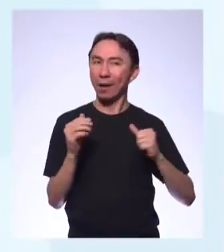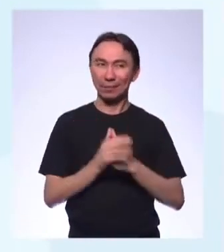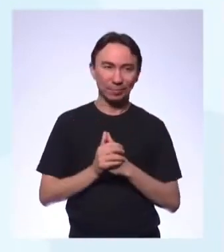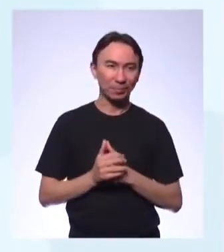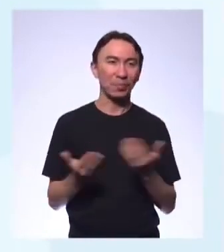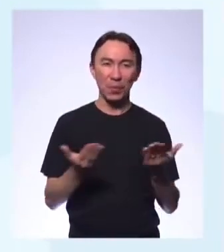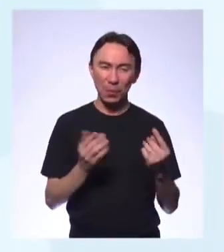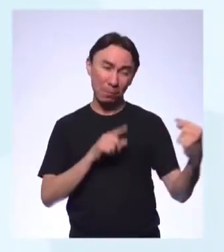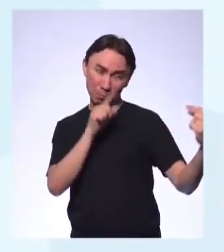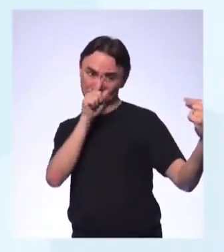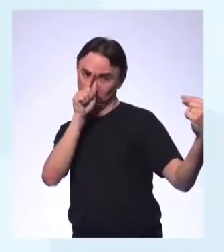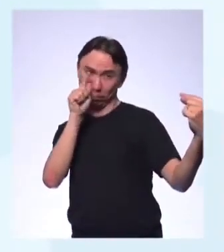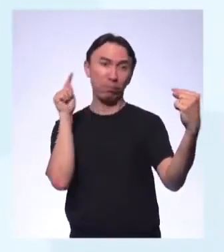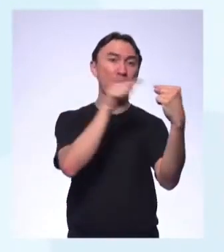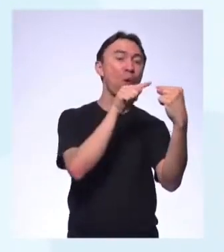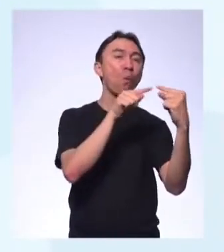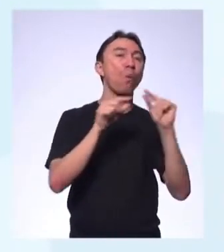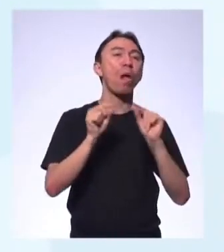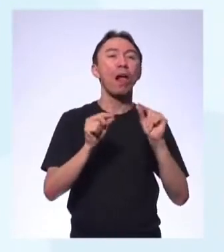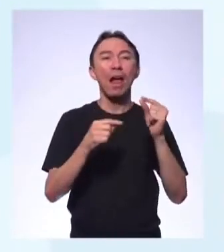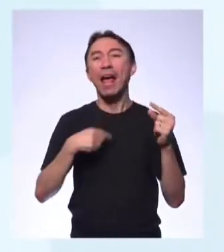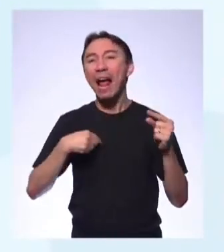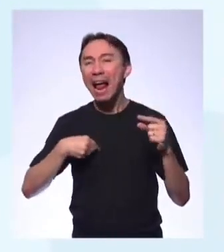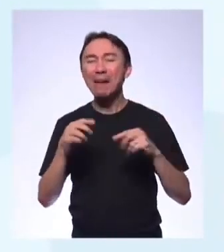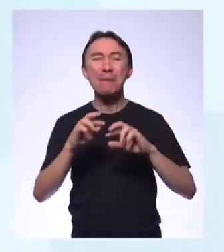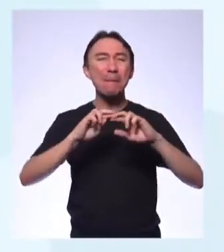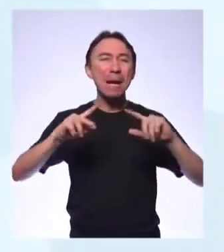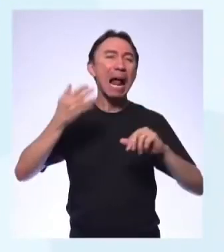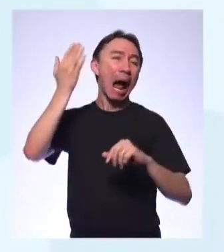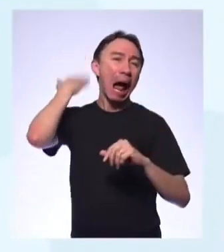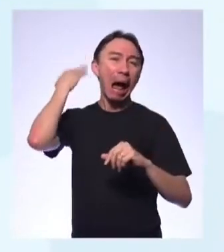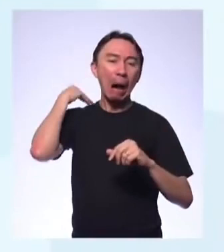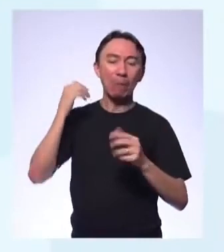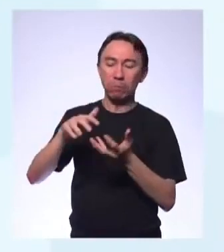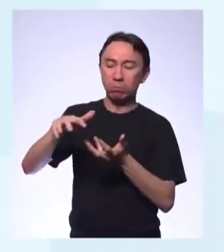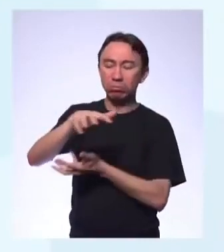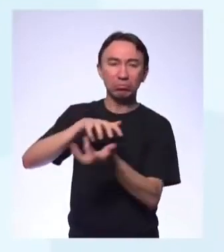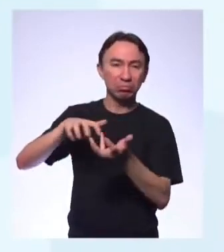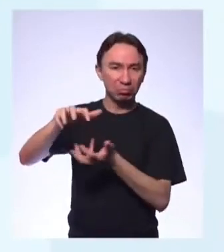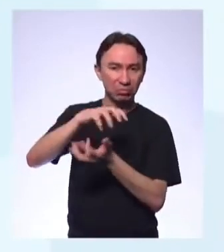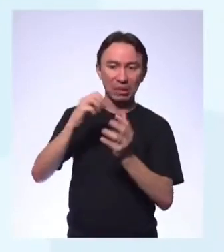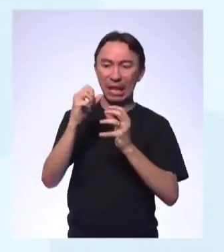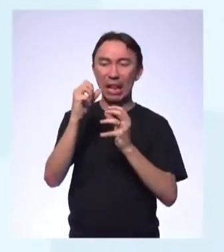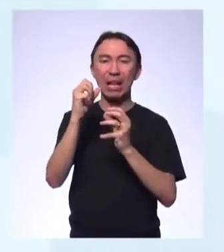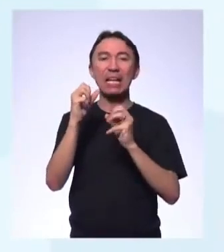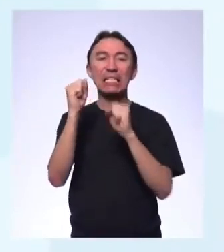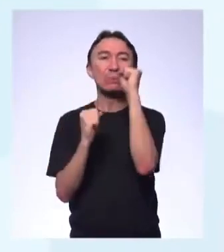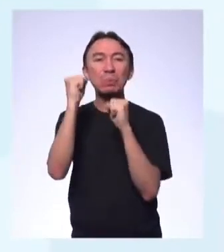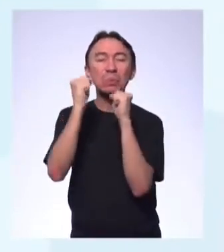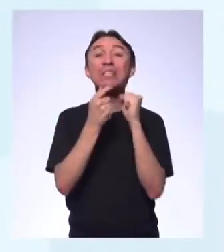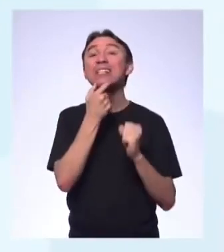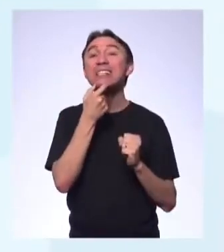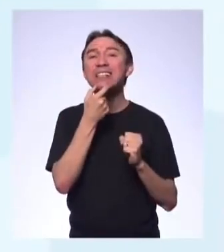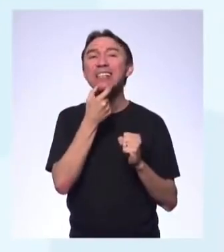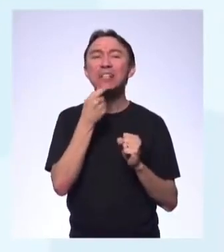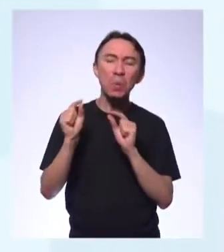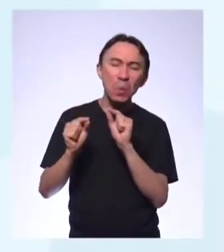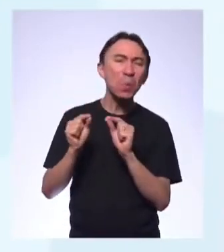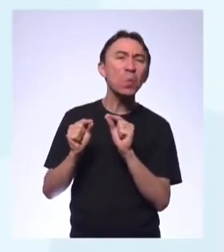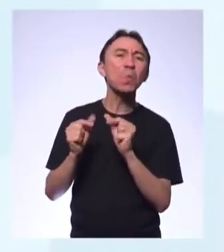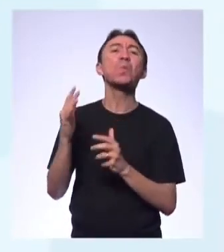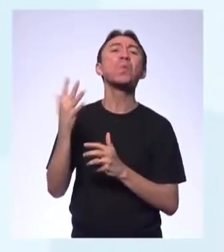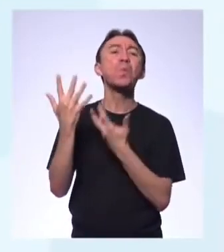apresentar as principais características da Revolução Inglesa, a Revolução Industrial Inglesa, bem como seus